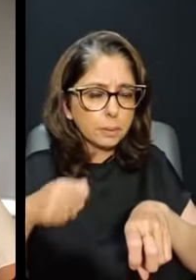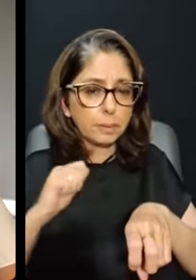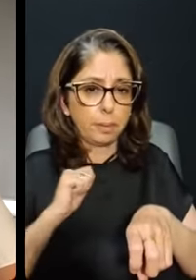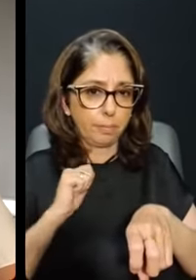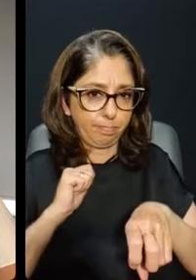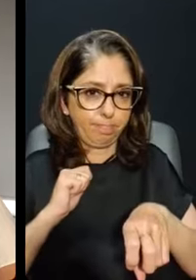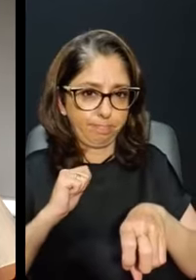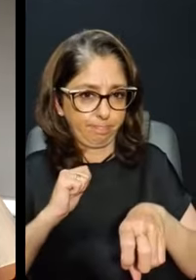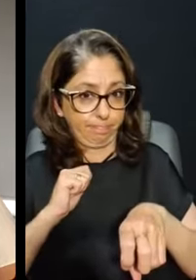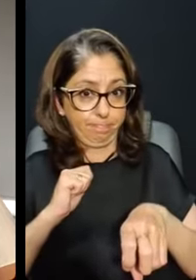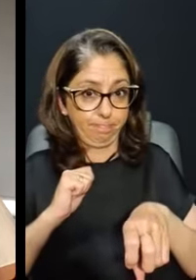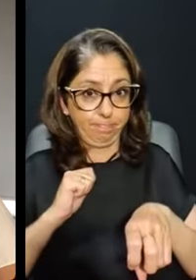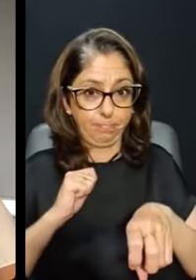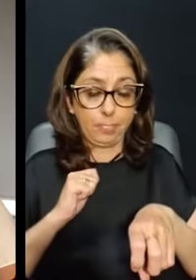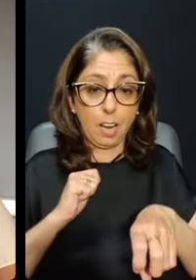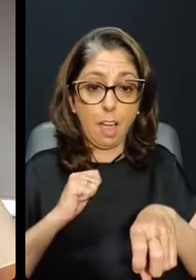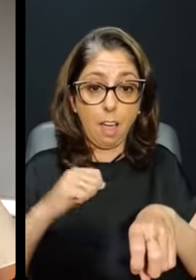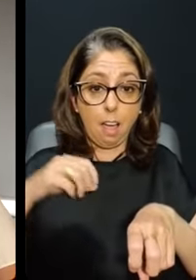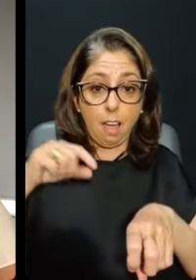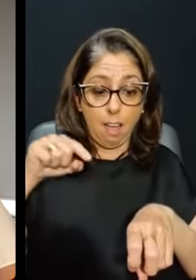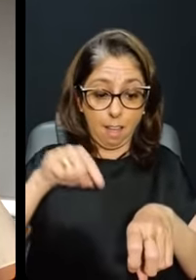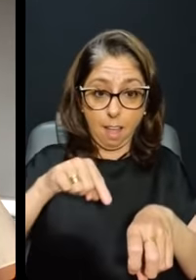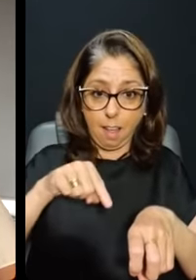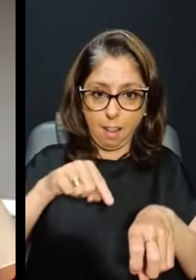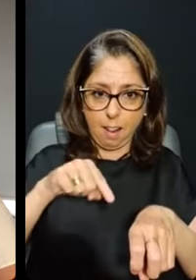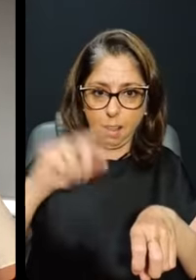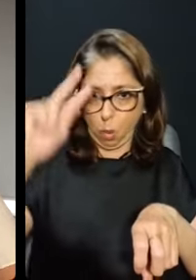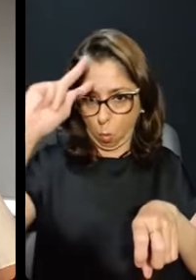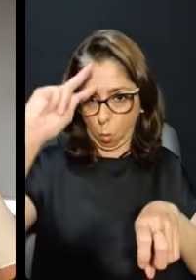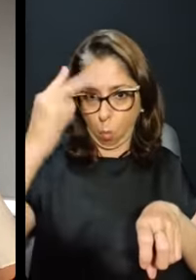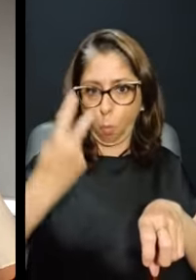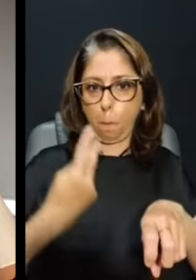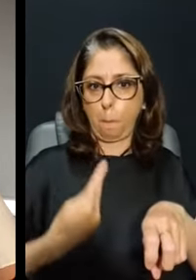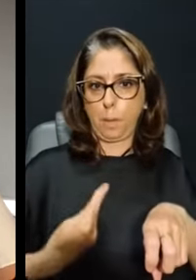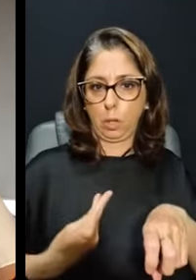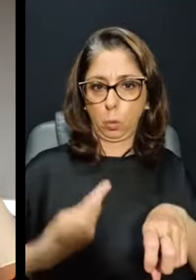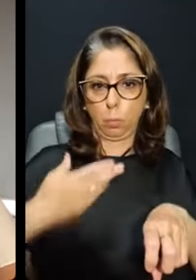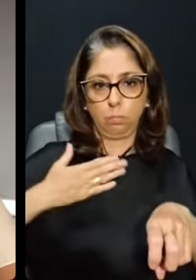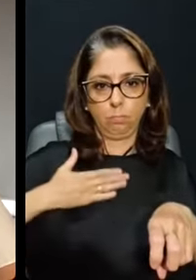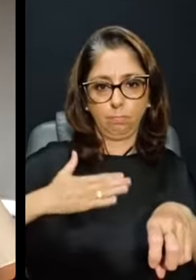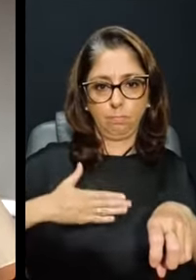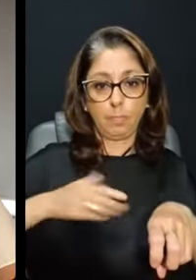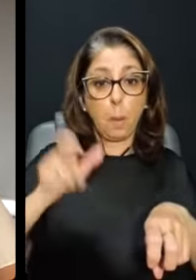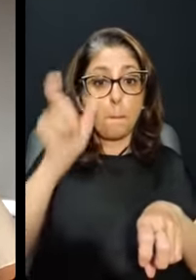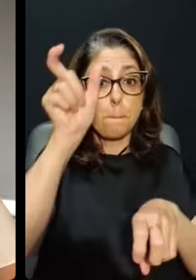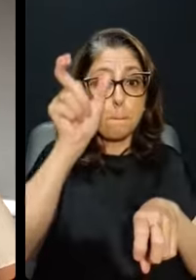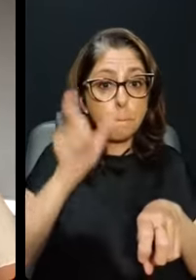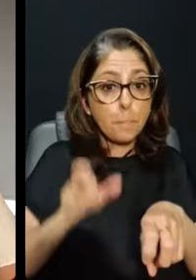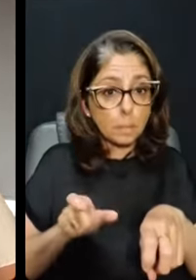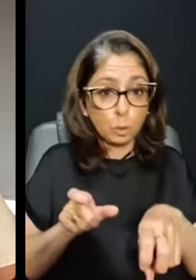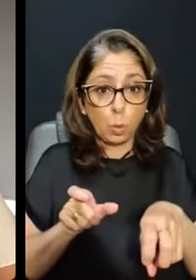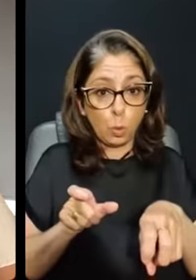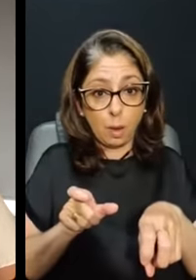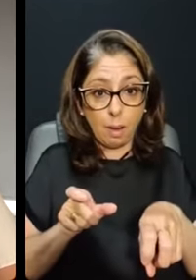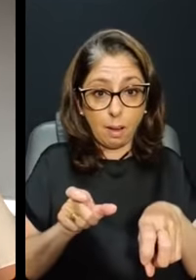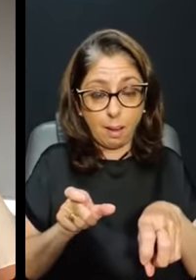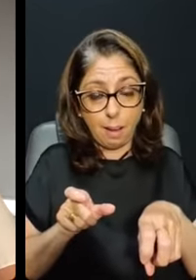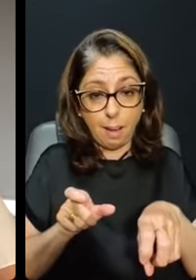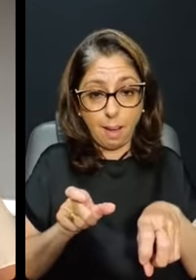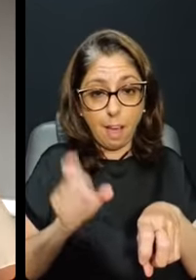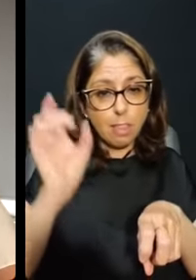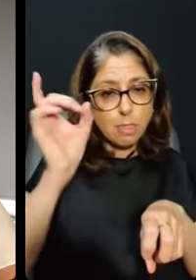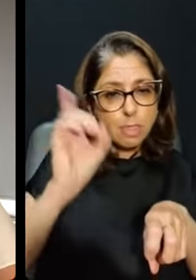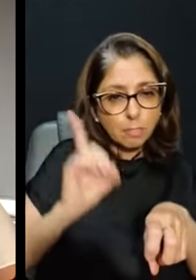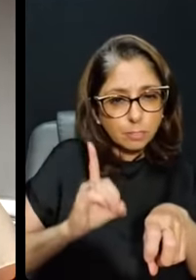pessoa. Não é à toa que o termo utilizado corretamente é pessoa com deficiência, né? Então a pessoa vem antes